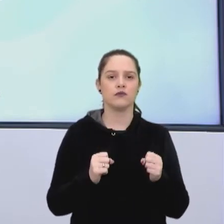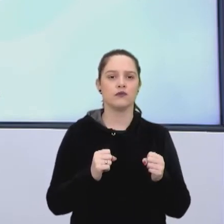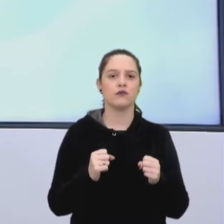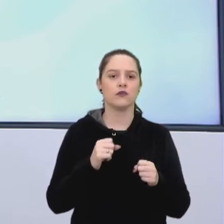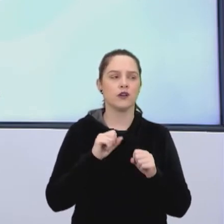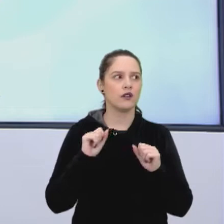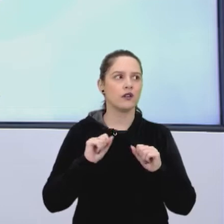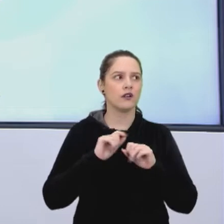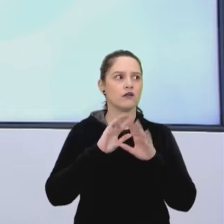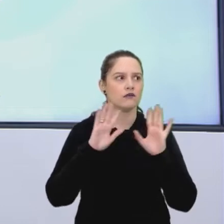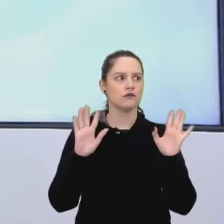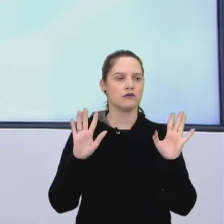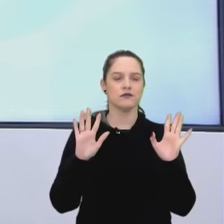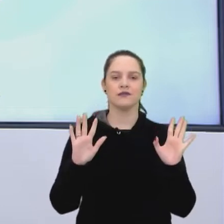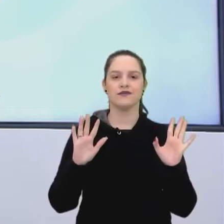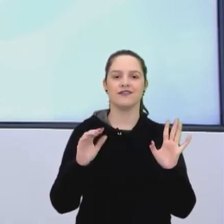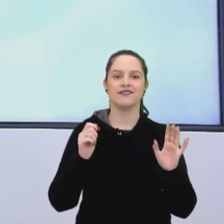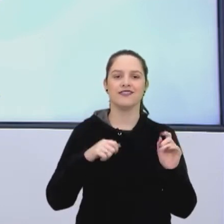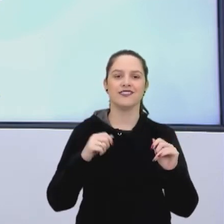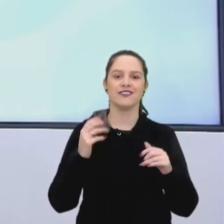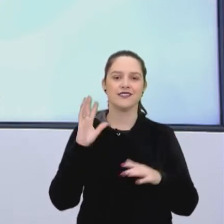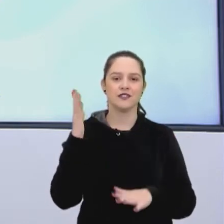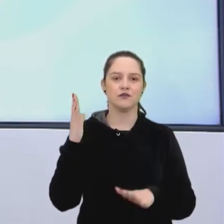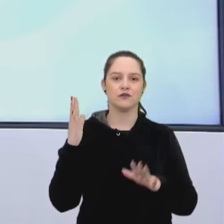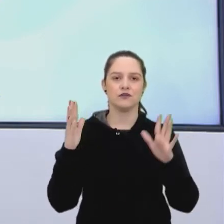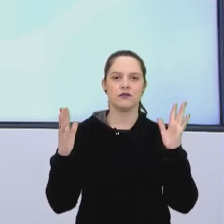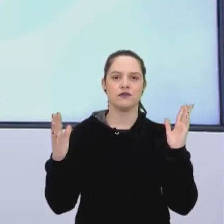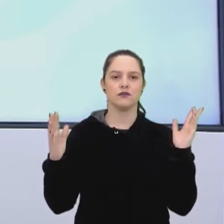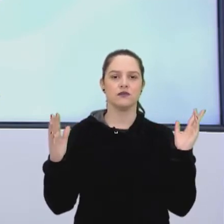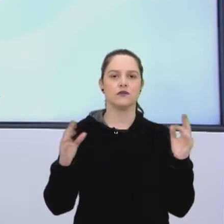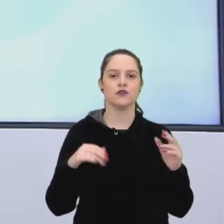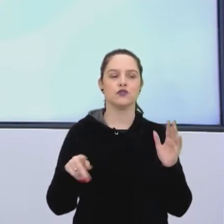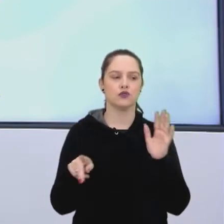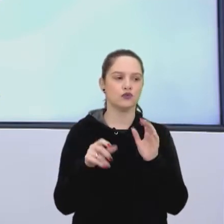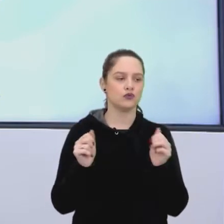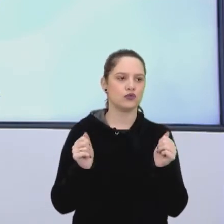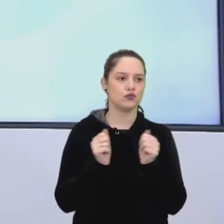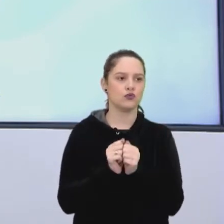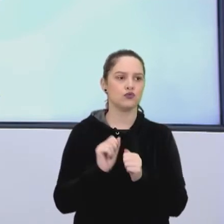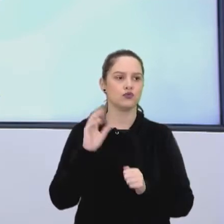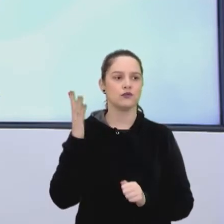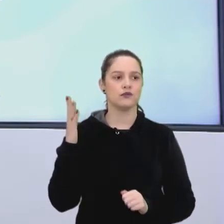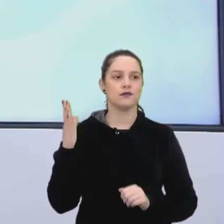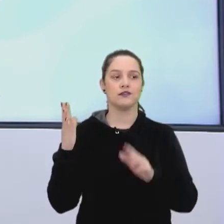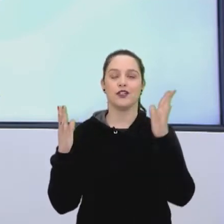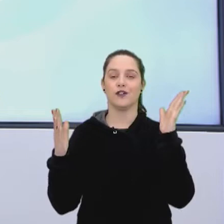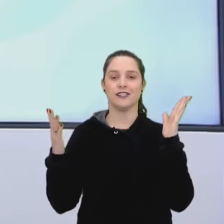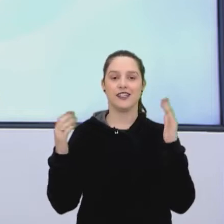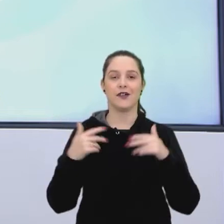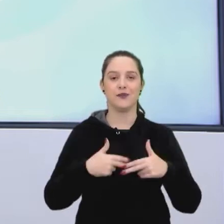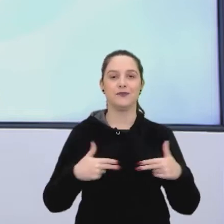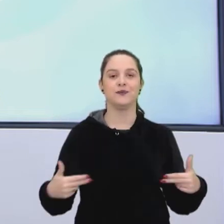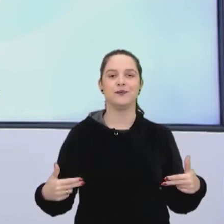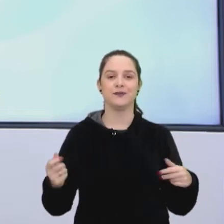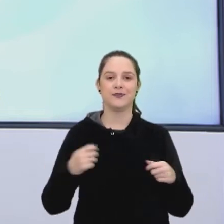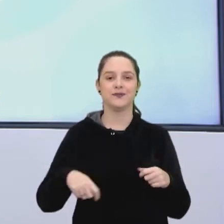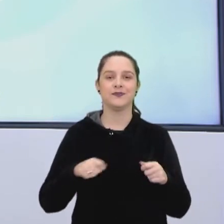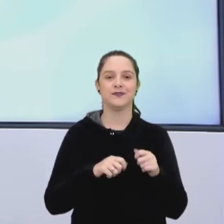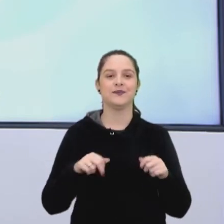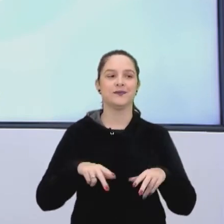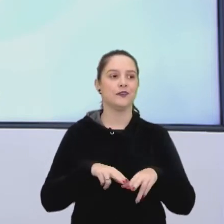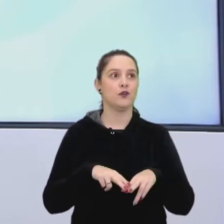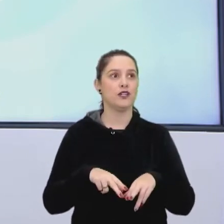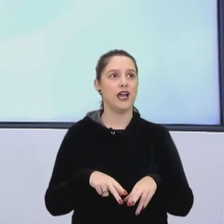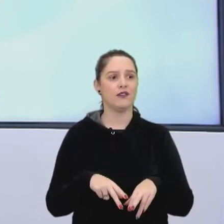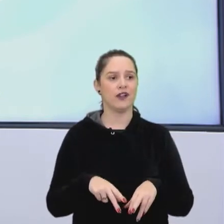claramente, né, essa situação aí de que, junto com a natureza, né, bem utilizada, né, nós conseguimos aí, né, aumentar